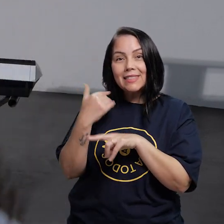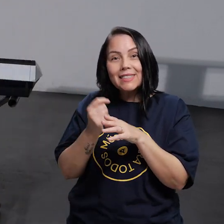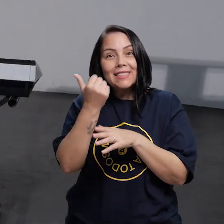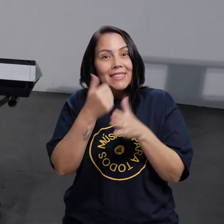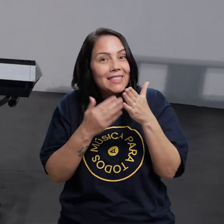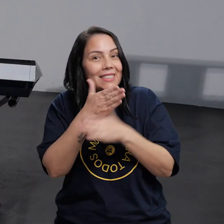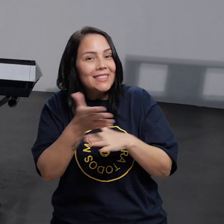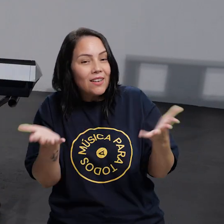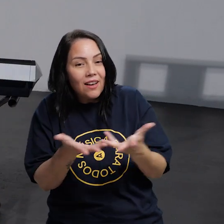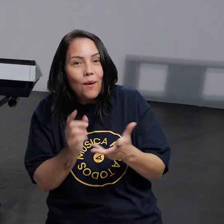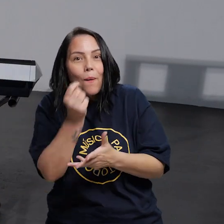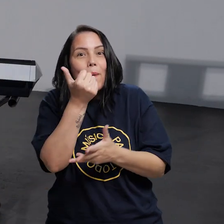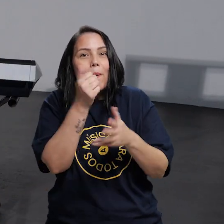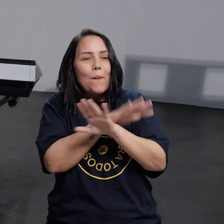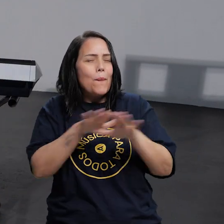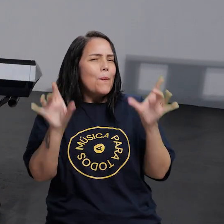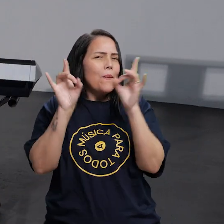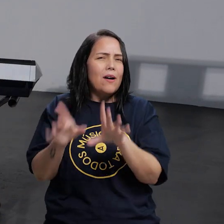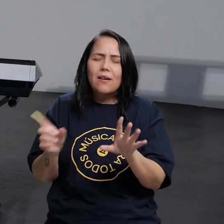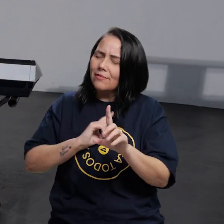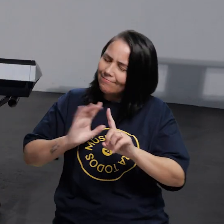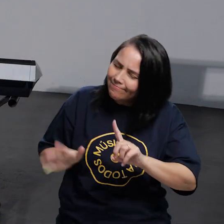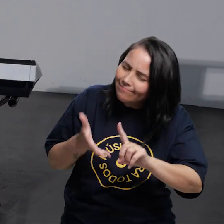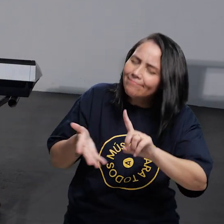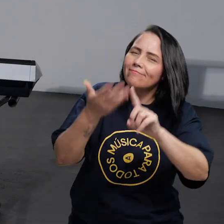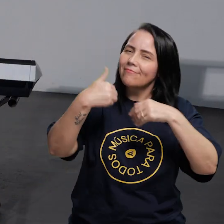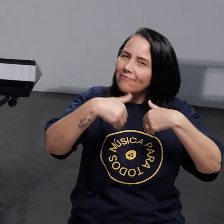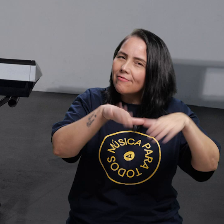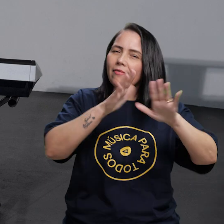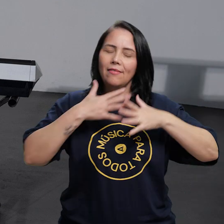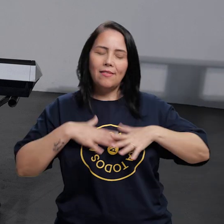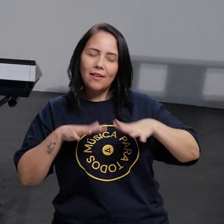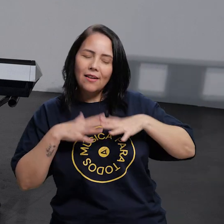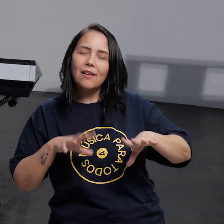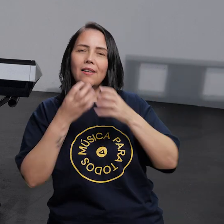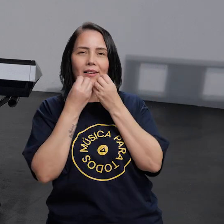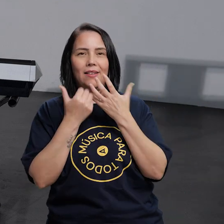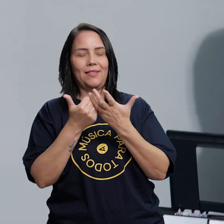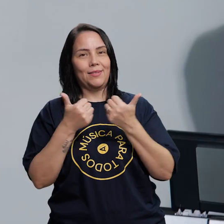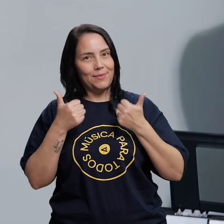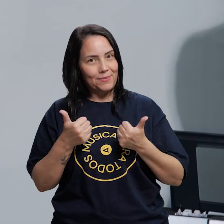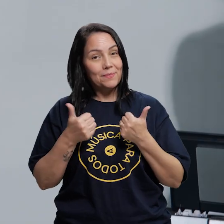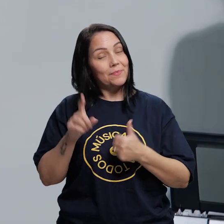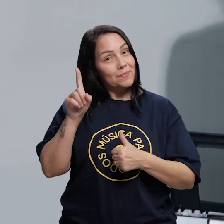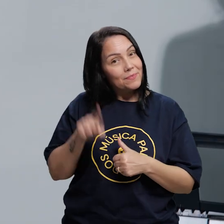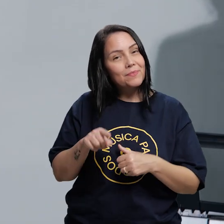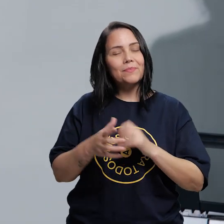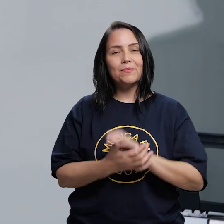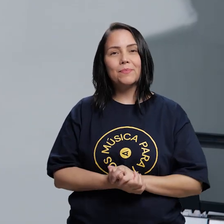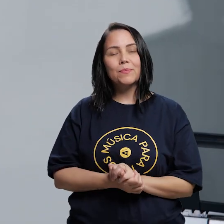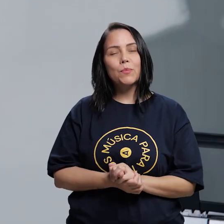participar. Hoje ela quase desistiu, né? Mas eu falei assim, não, vai lá, vai ser tranquilo, faz no teu tempo, né? Então, essa é